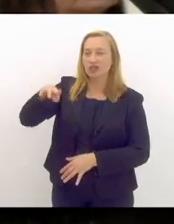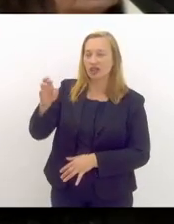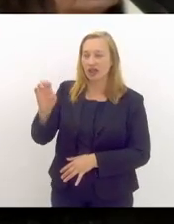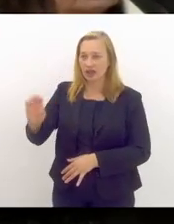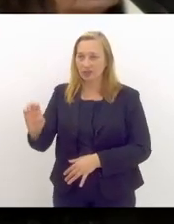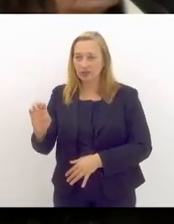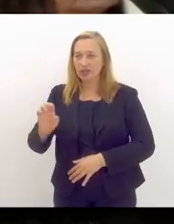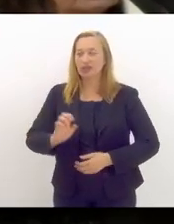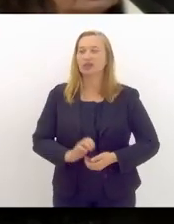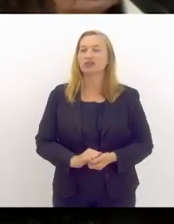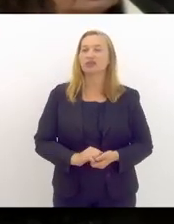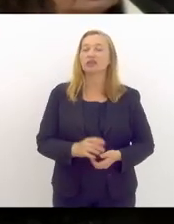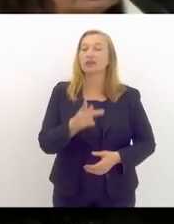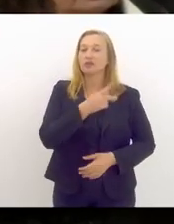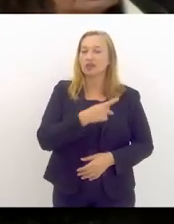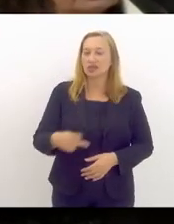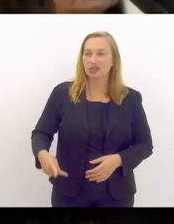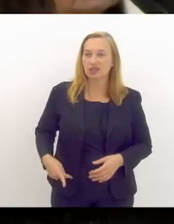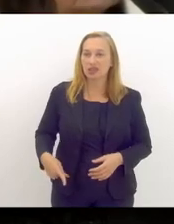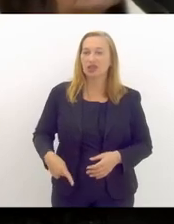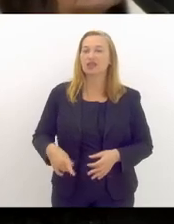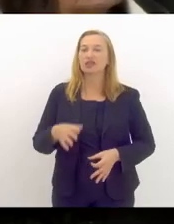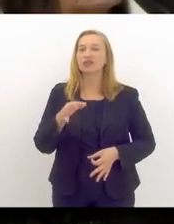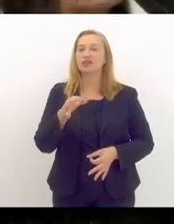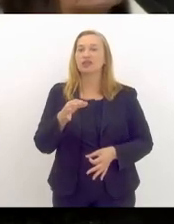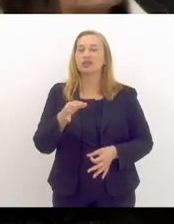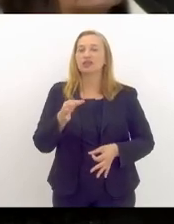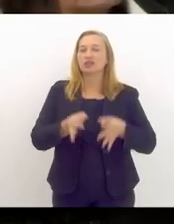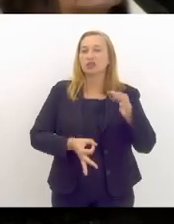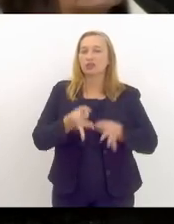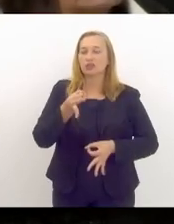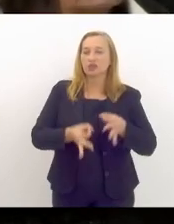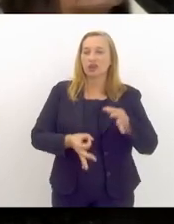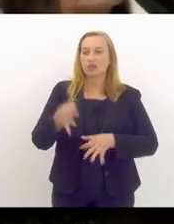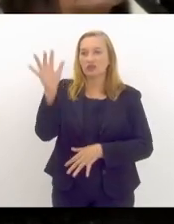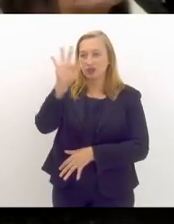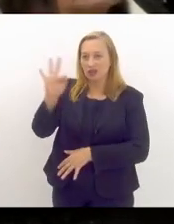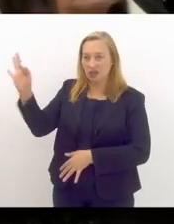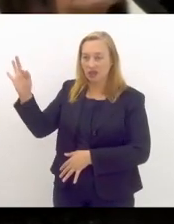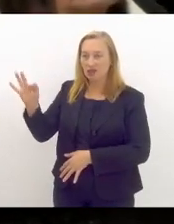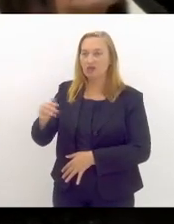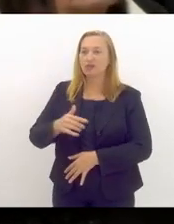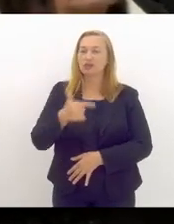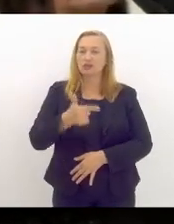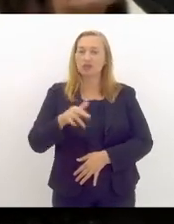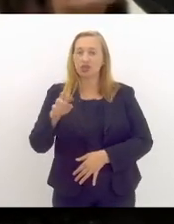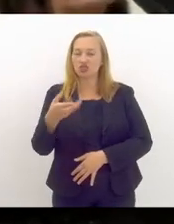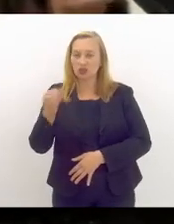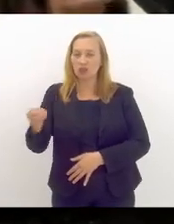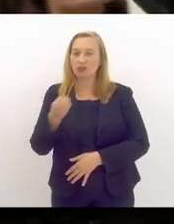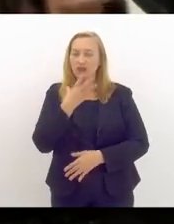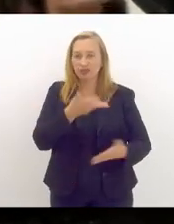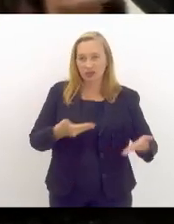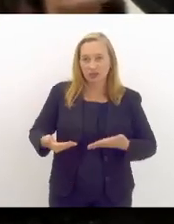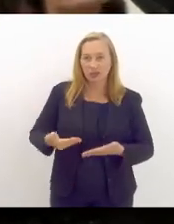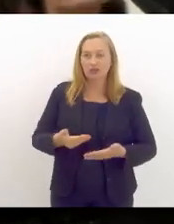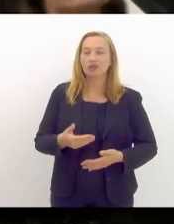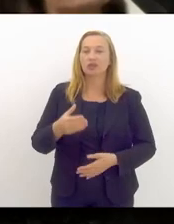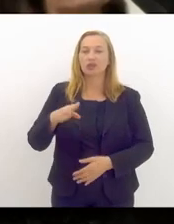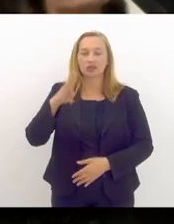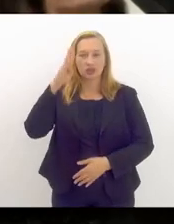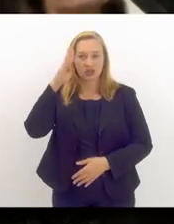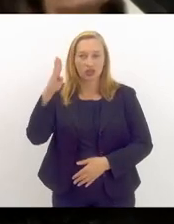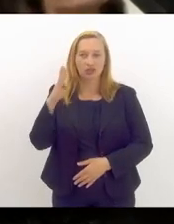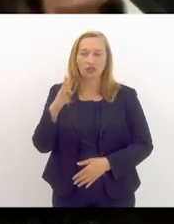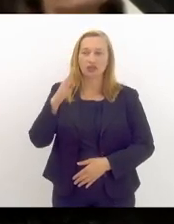Nogueira da Gama, presidente do Tribunal Regional Federal da 2ª Região, bem-vindo. Capitão de Mar e